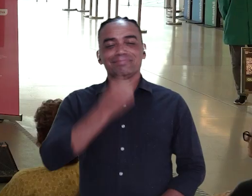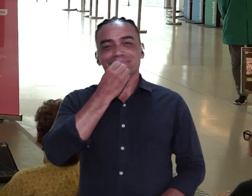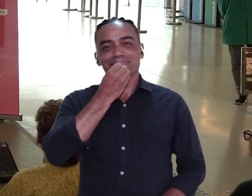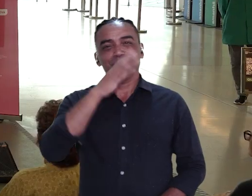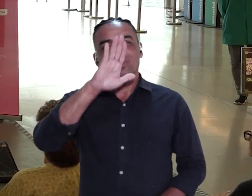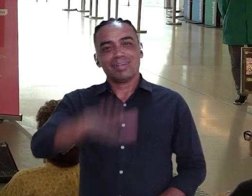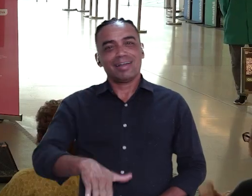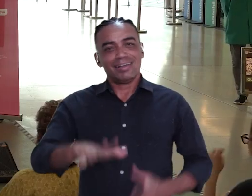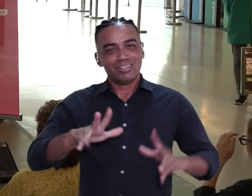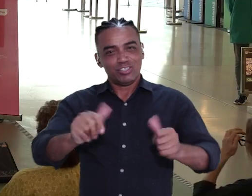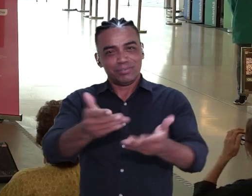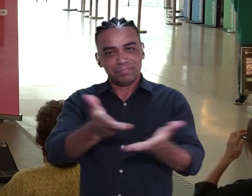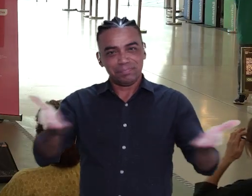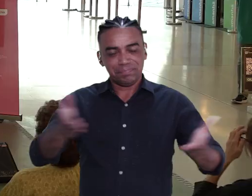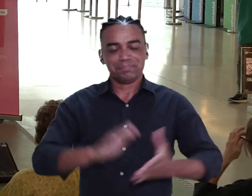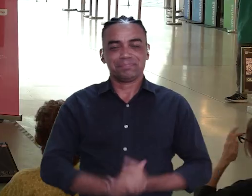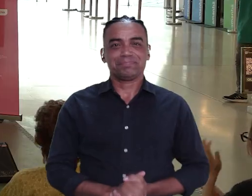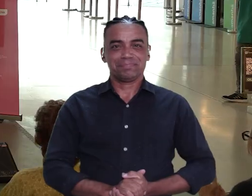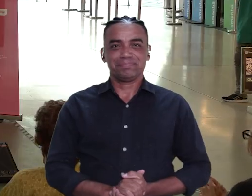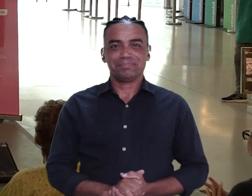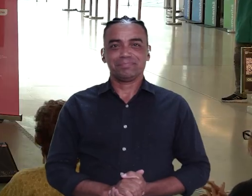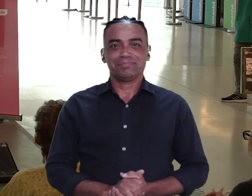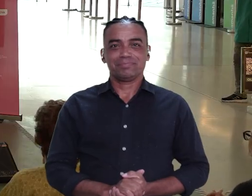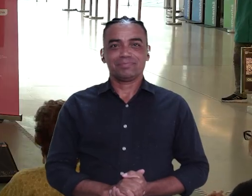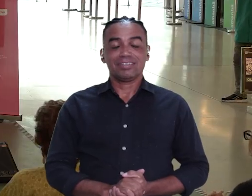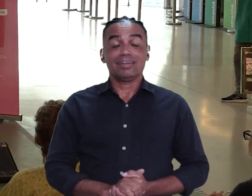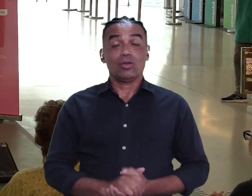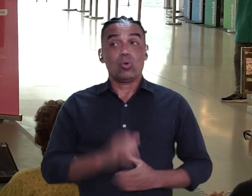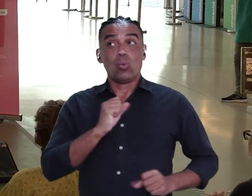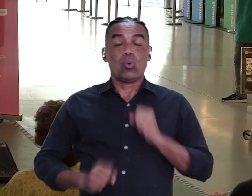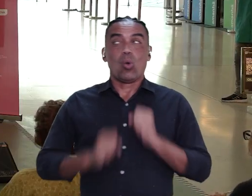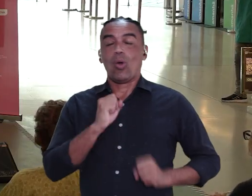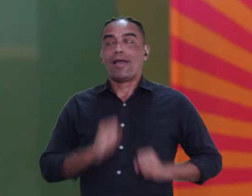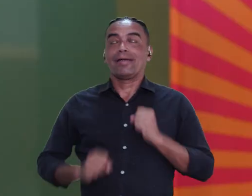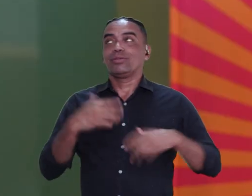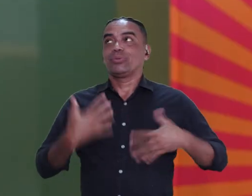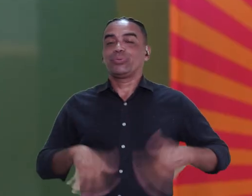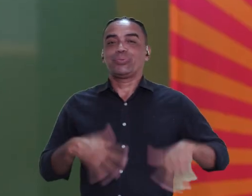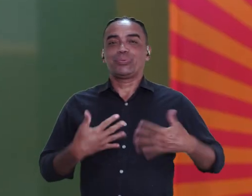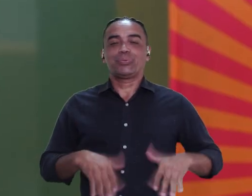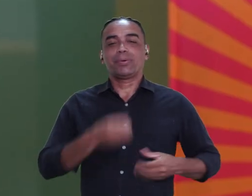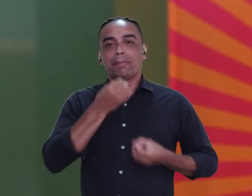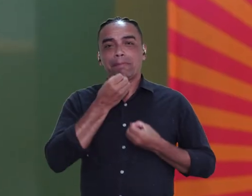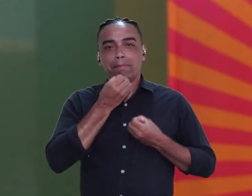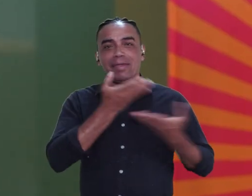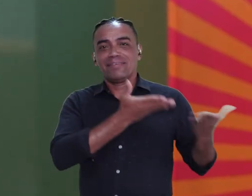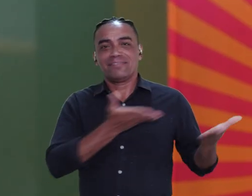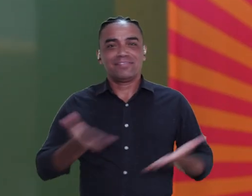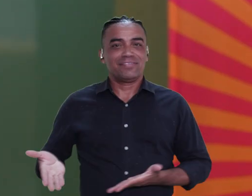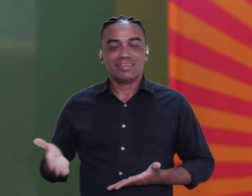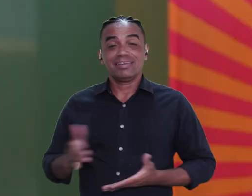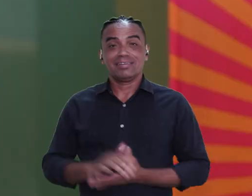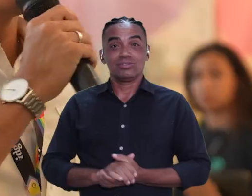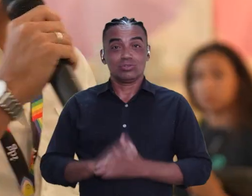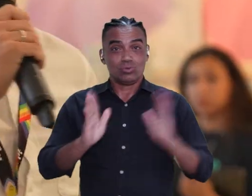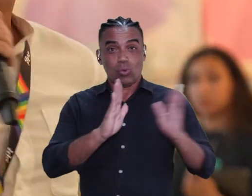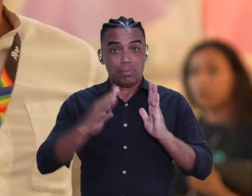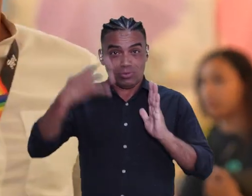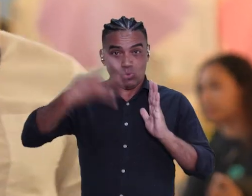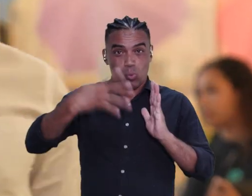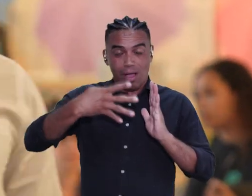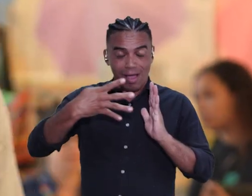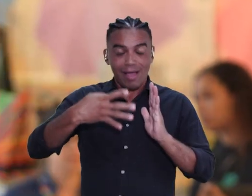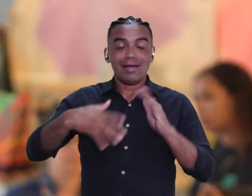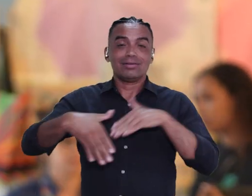Boa tarde, pessoal. Aqui me recuperando, cheguei correndo. Bem-vindos à quarta edição,